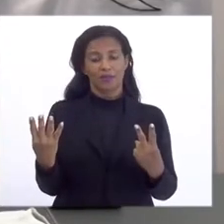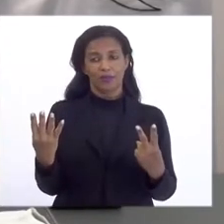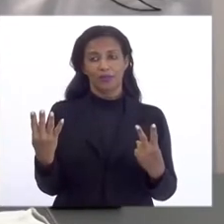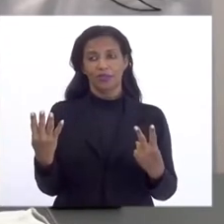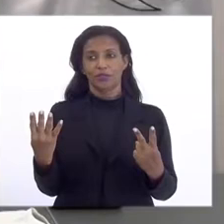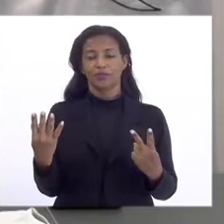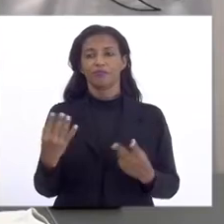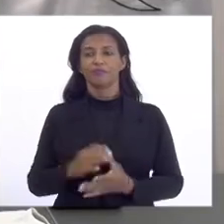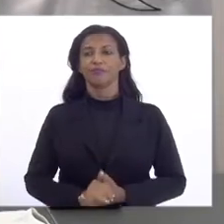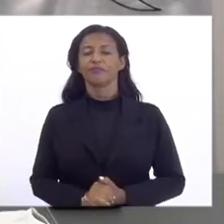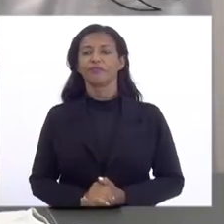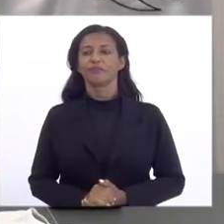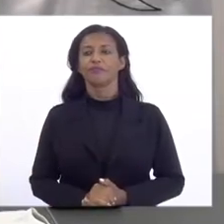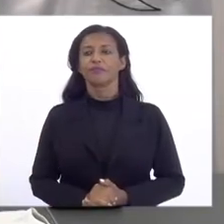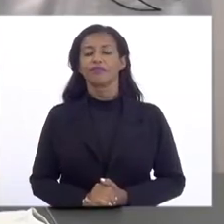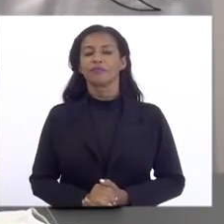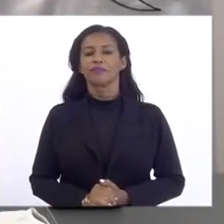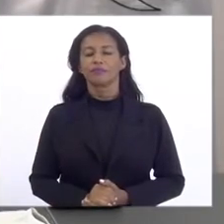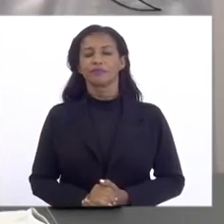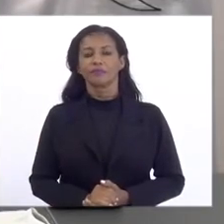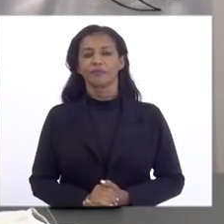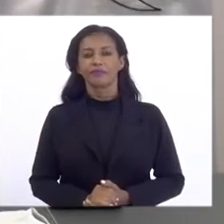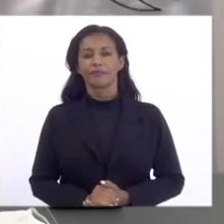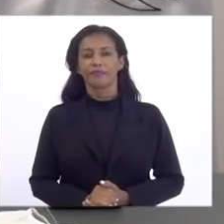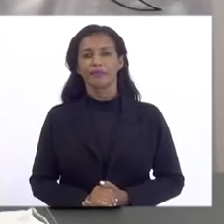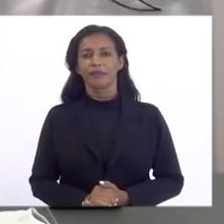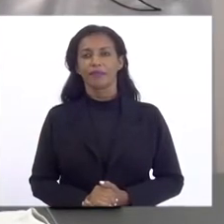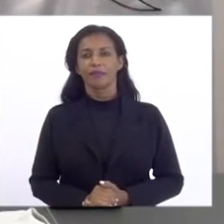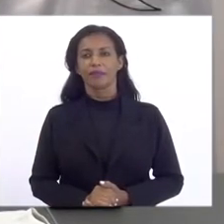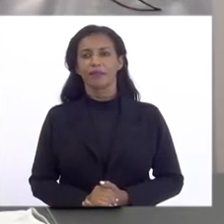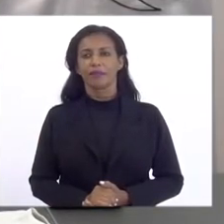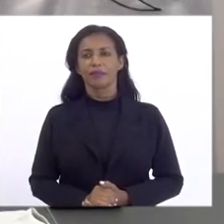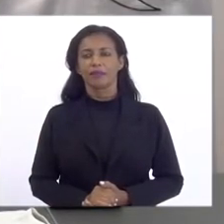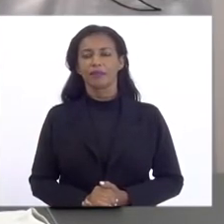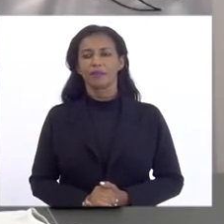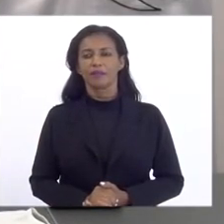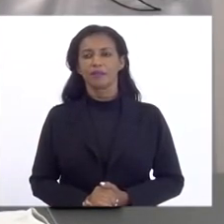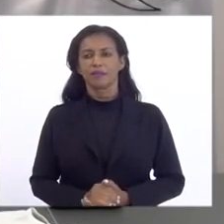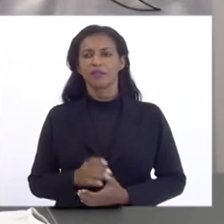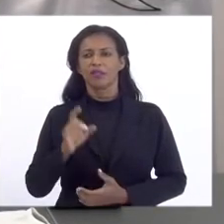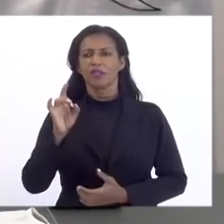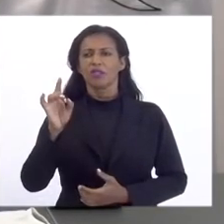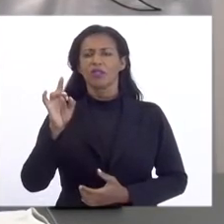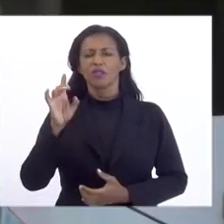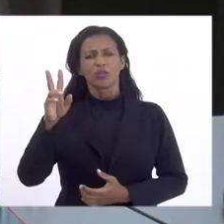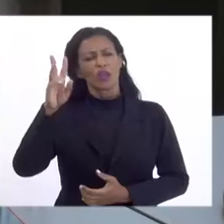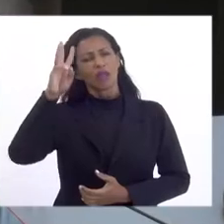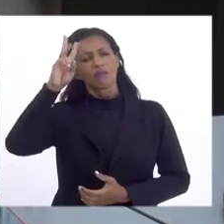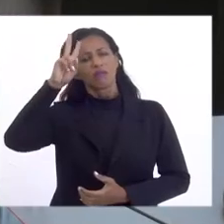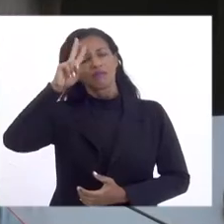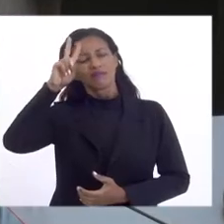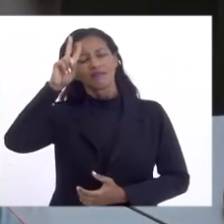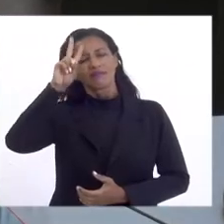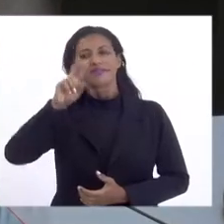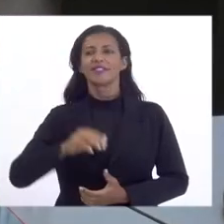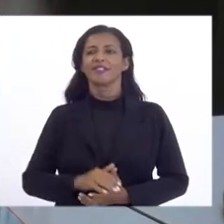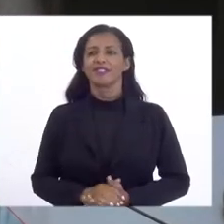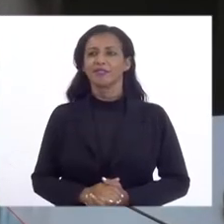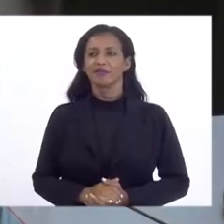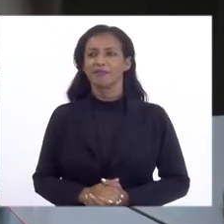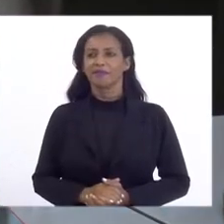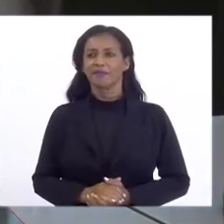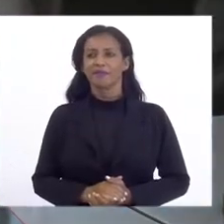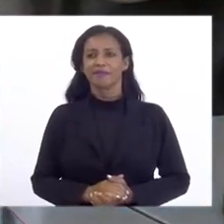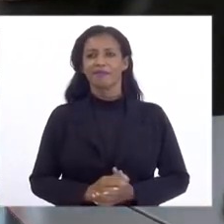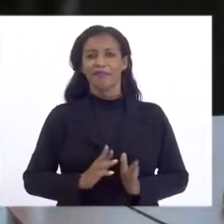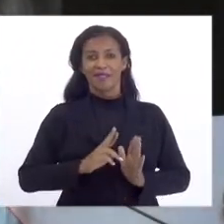4-2. Deputado Luiz Paulo, relator do vencido. Deputado Márcio Pacheco. Deputado Luiz. Só para me rememorar da regra